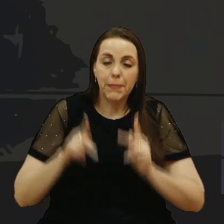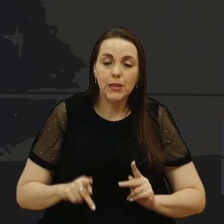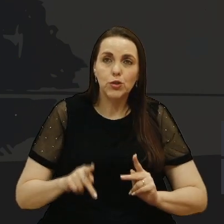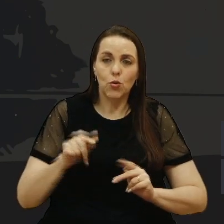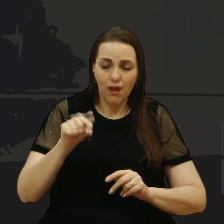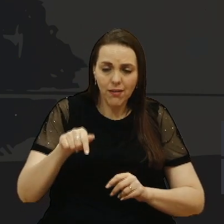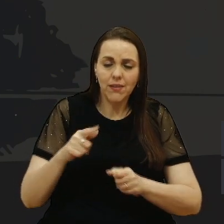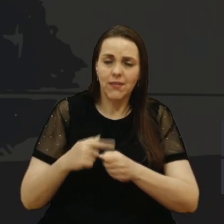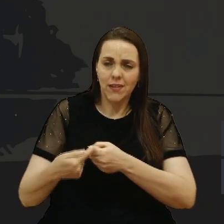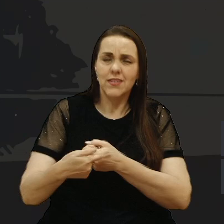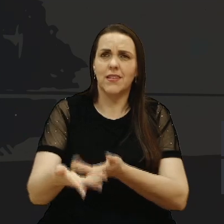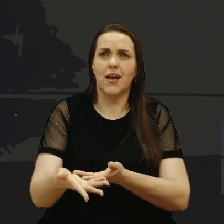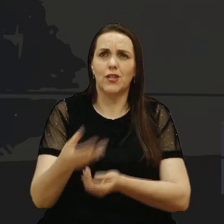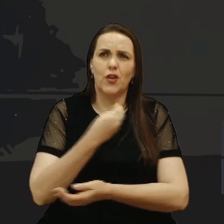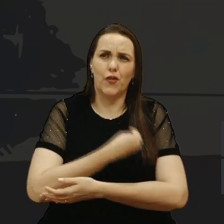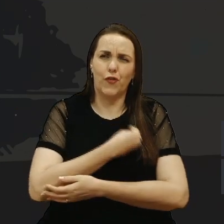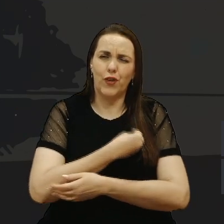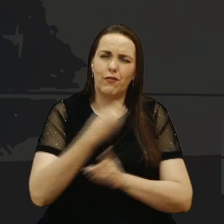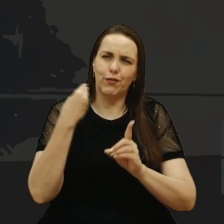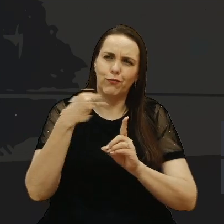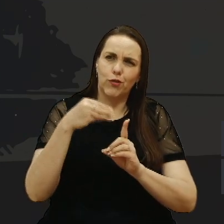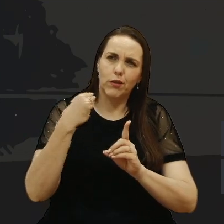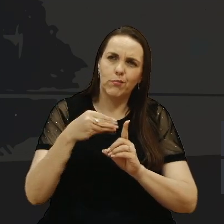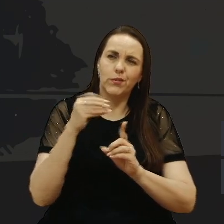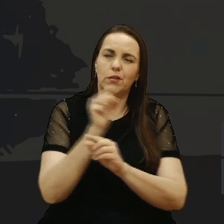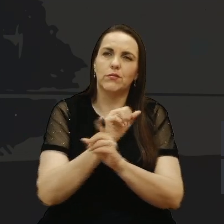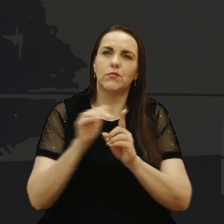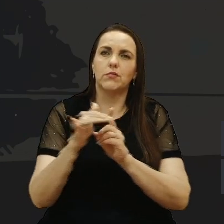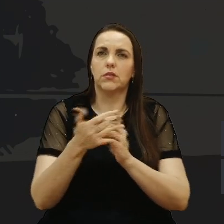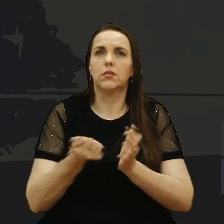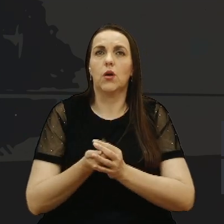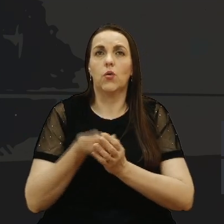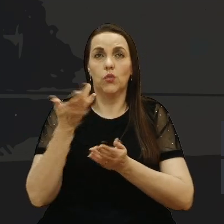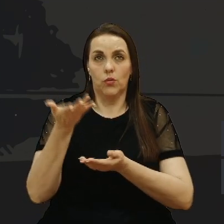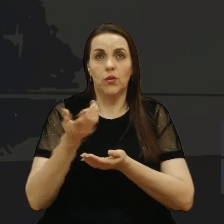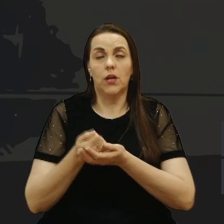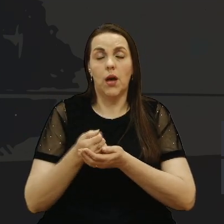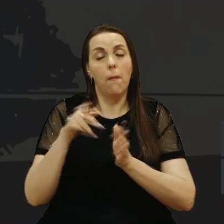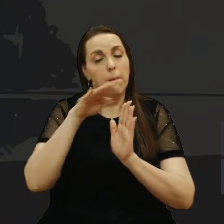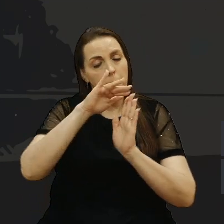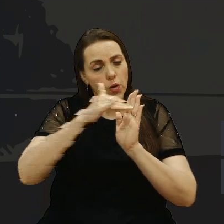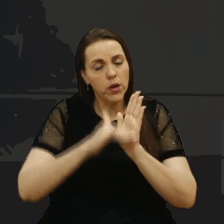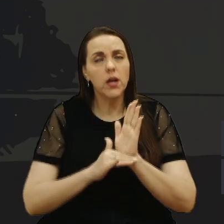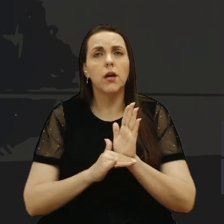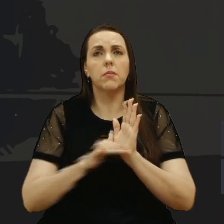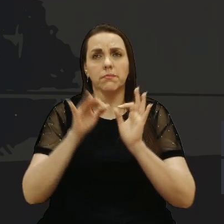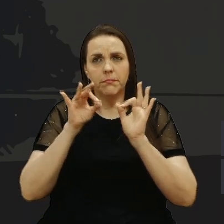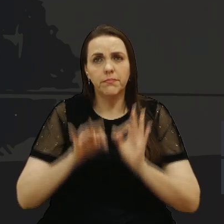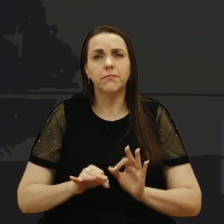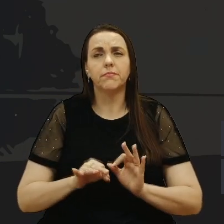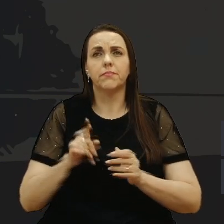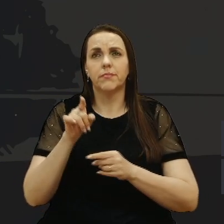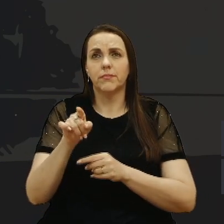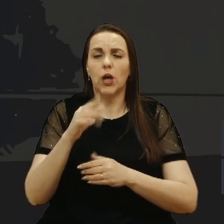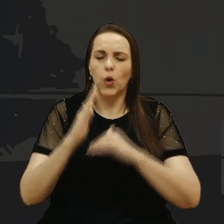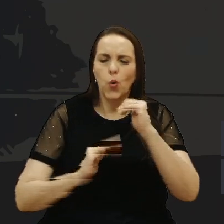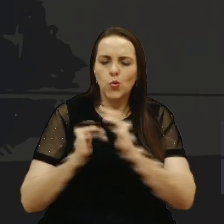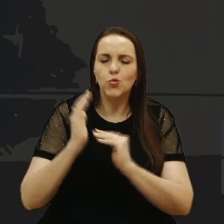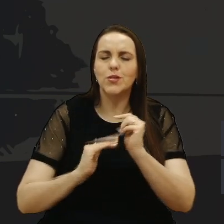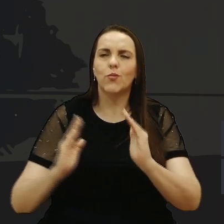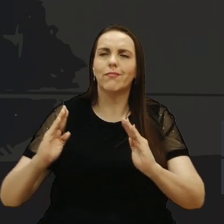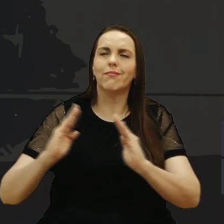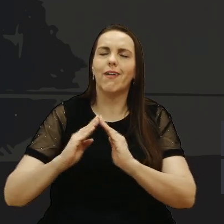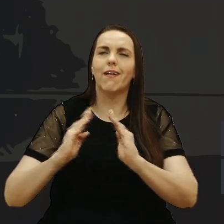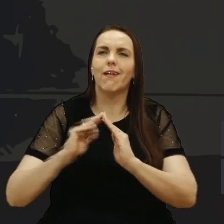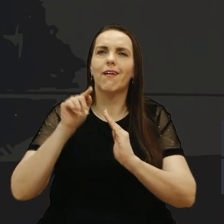nossa cidade que vivem em vulnerabilidade social, que através desse programa, que através da construção dessas casas,